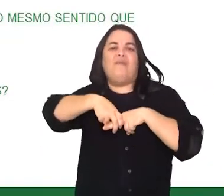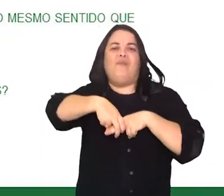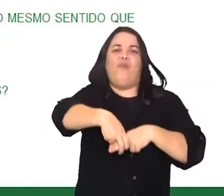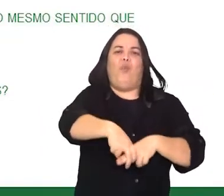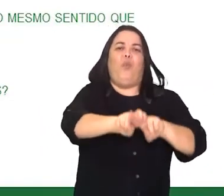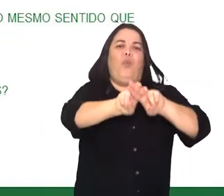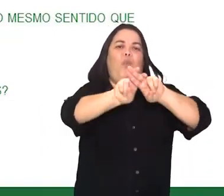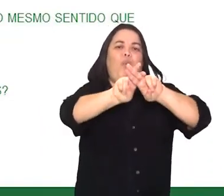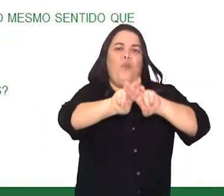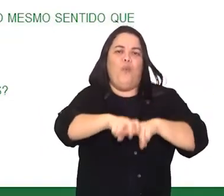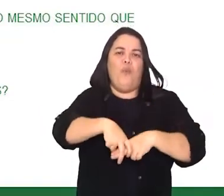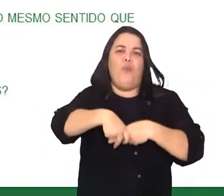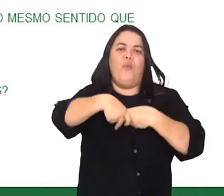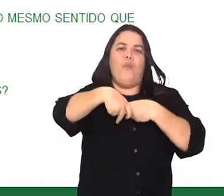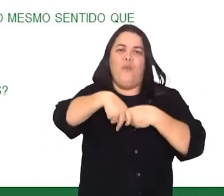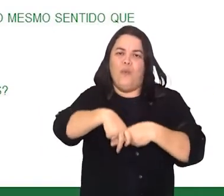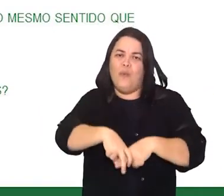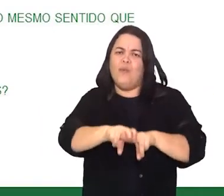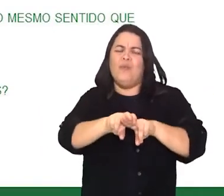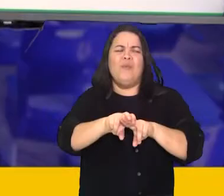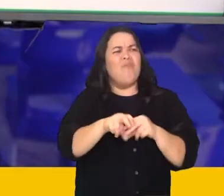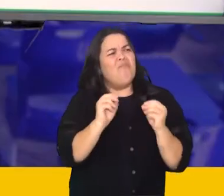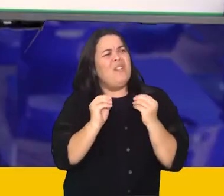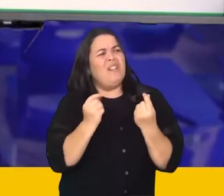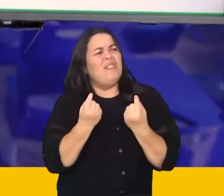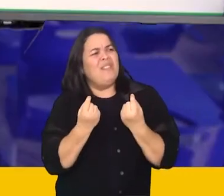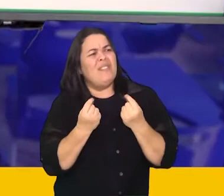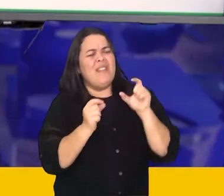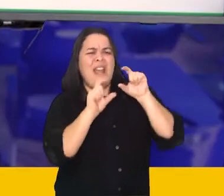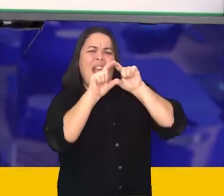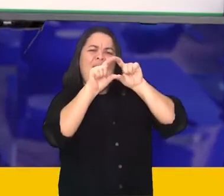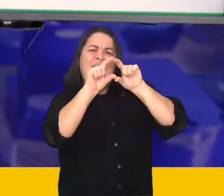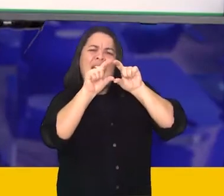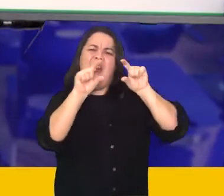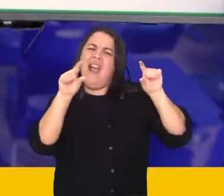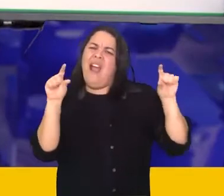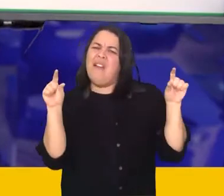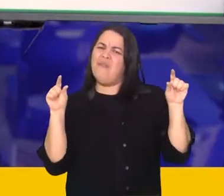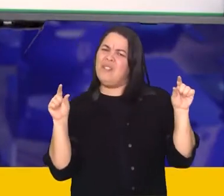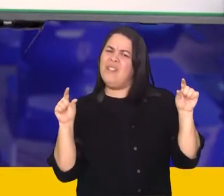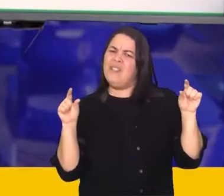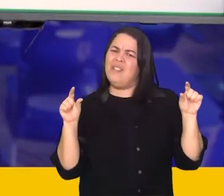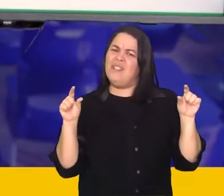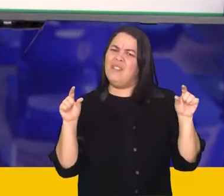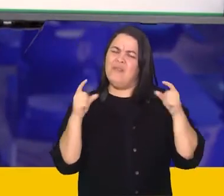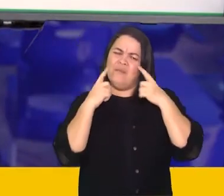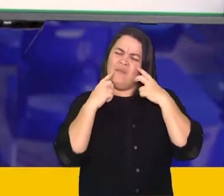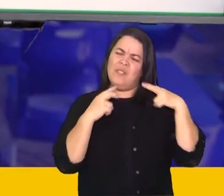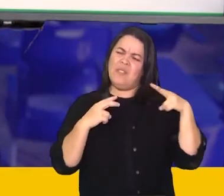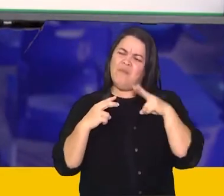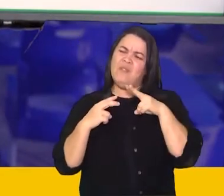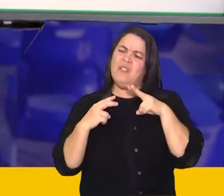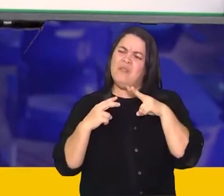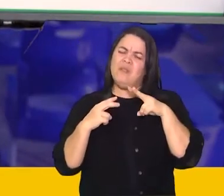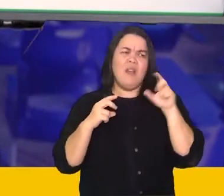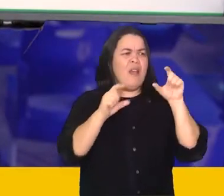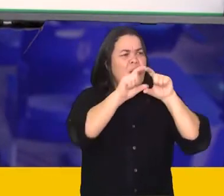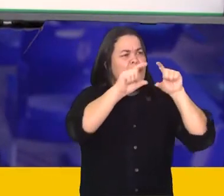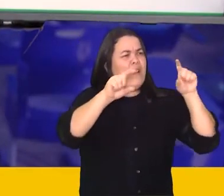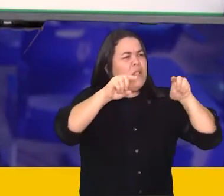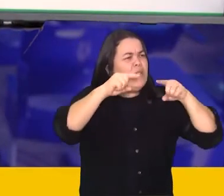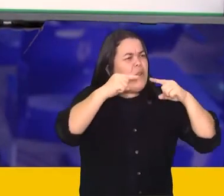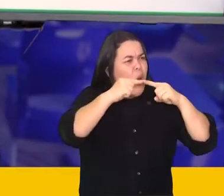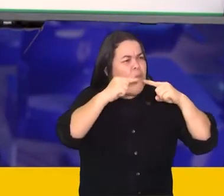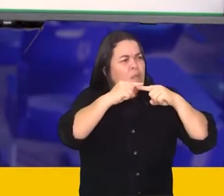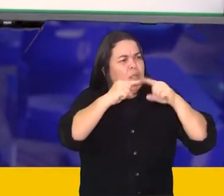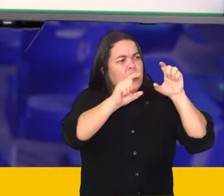Então, a relação entre a frase e a ação, ela se estabelece. Por quê? No